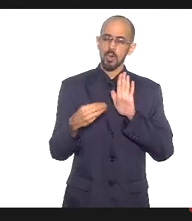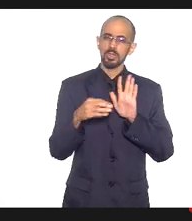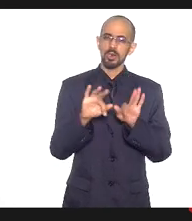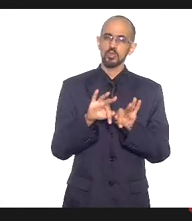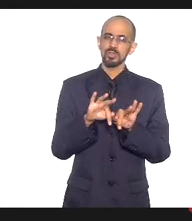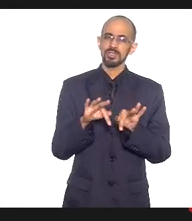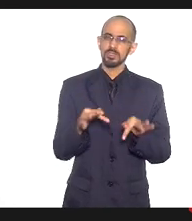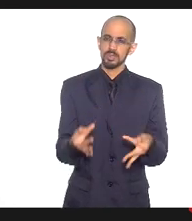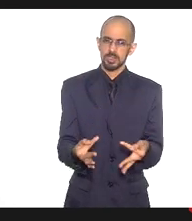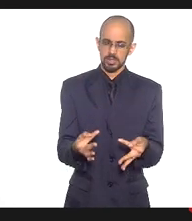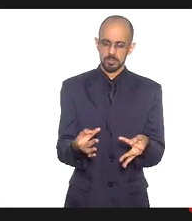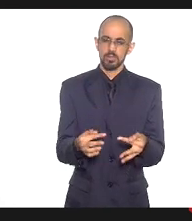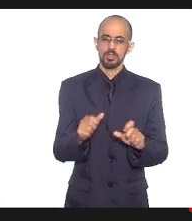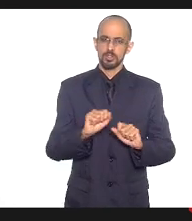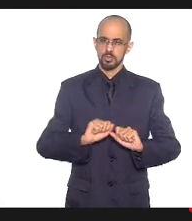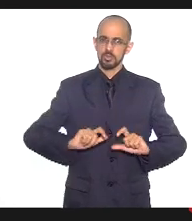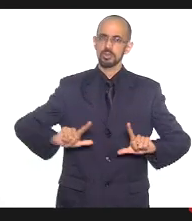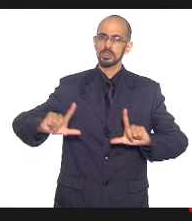do lado direito do slide,